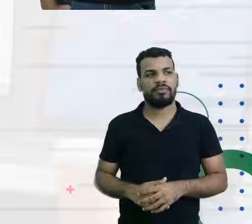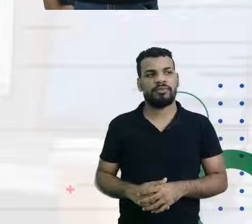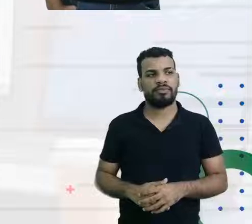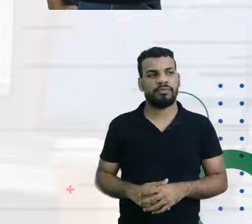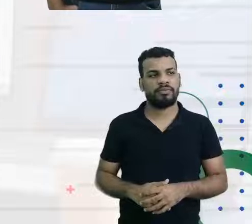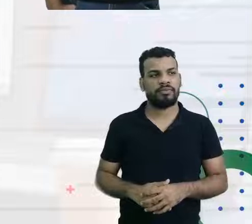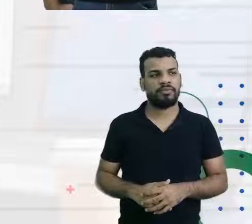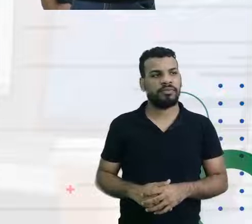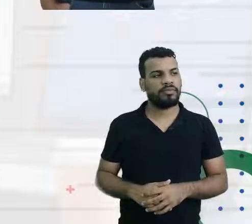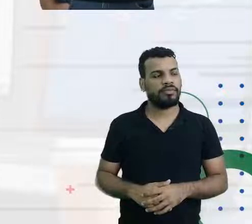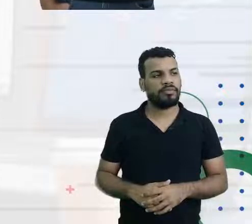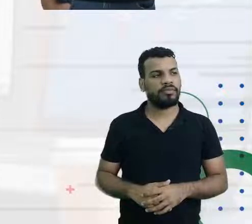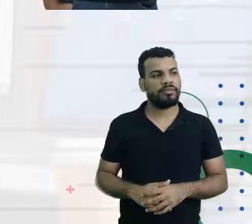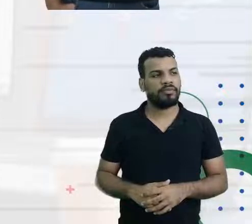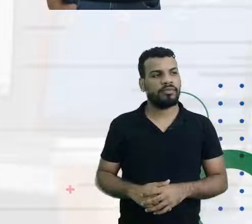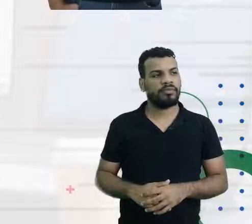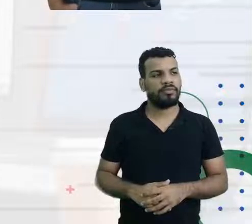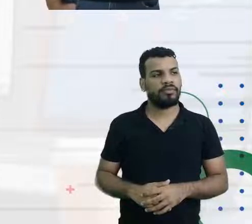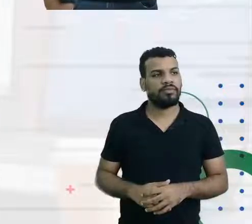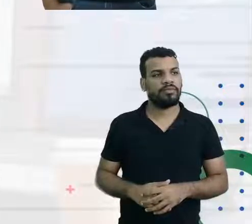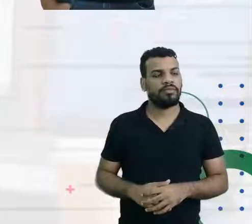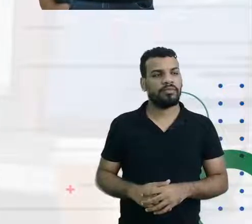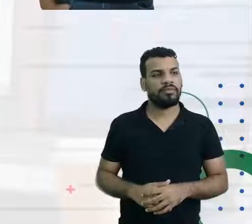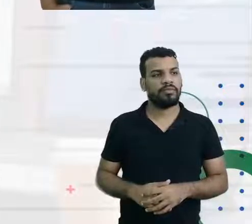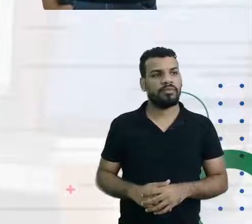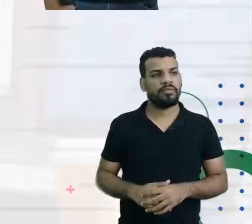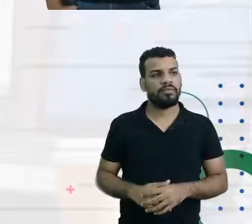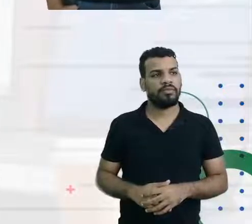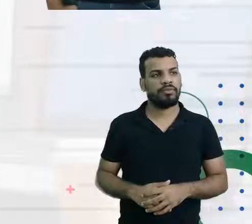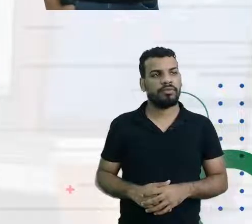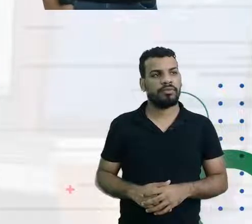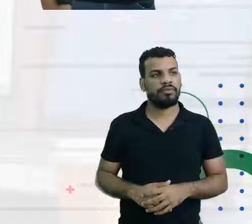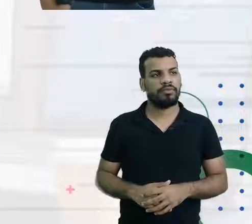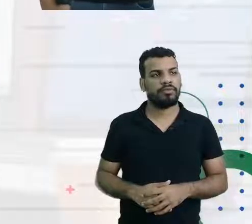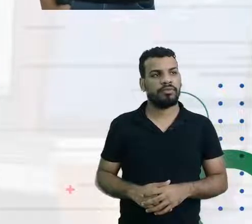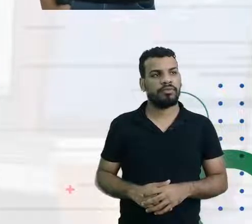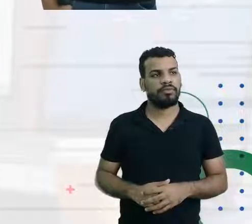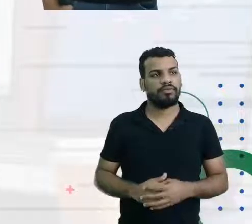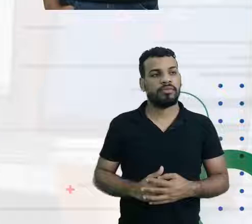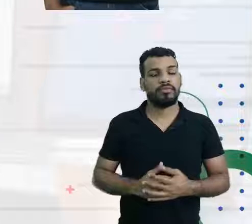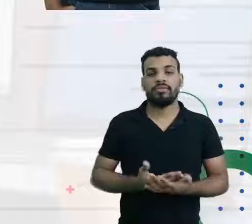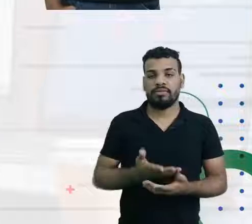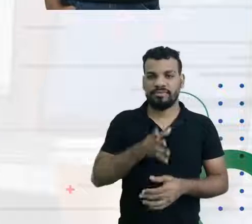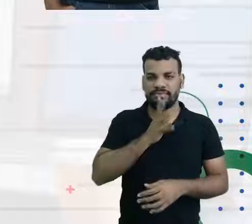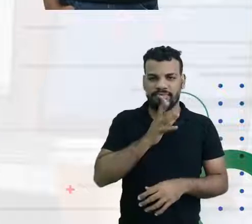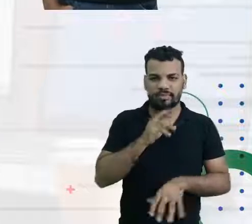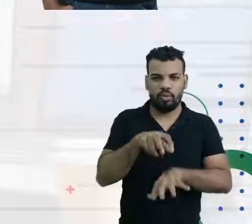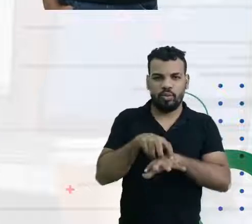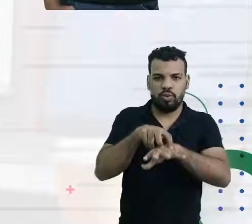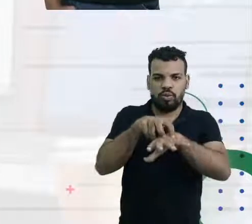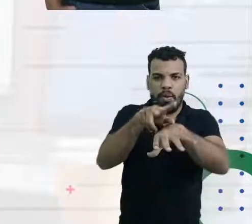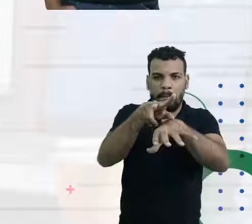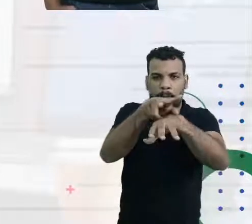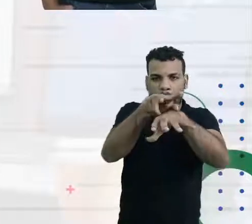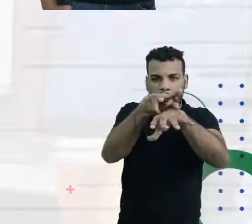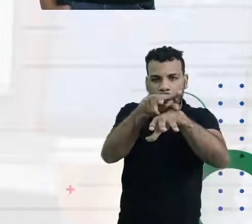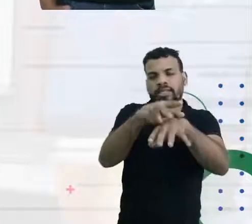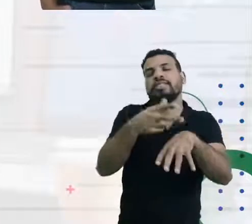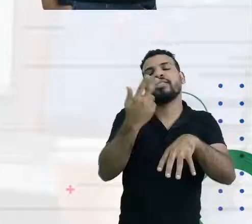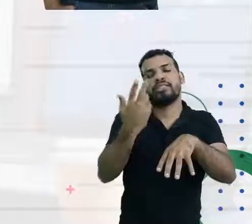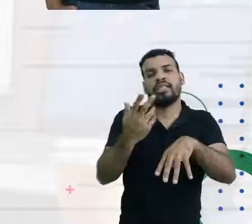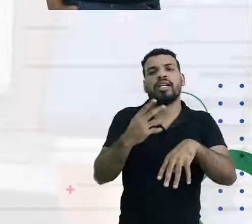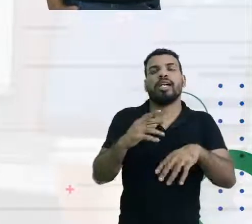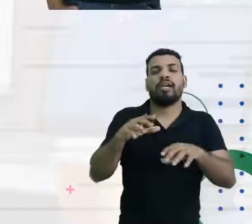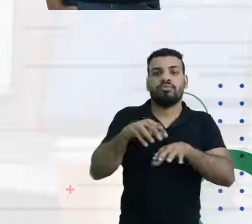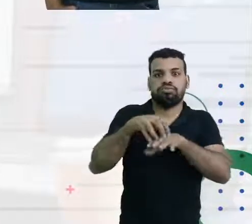Aqui é a mesma coisa, né? A gente tem uma nave de Star Wars e a gente percebe que, apesar dela ser baseada